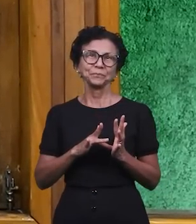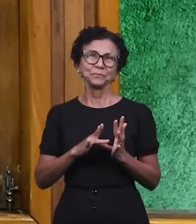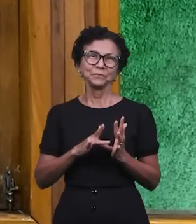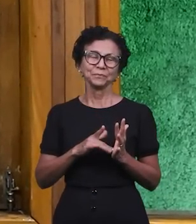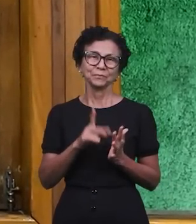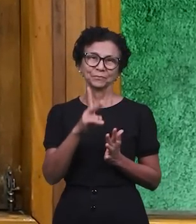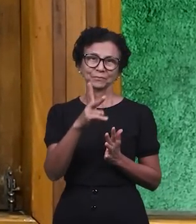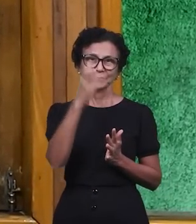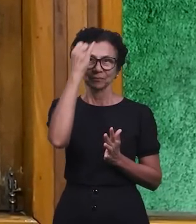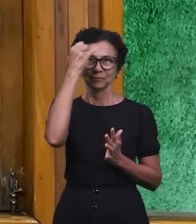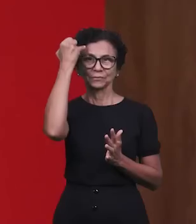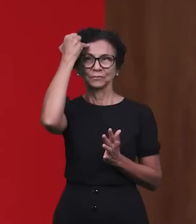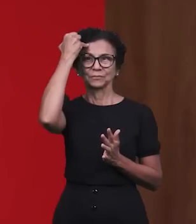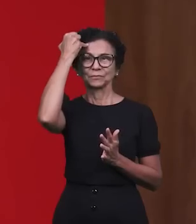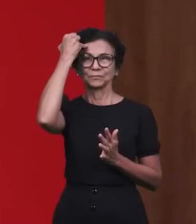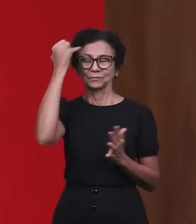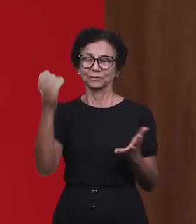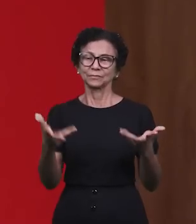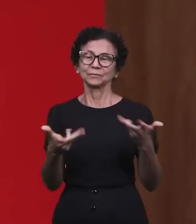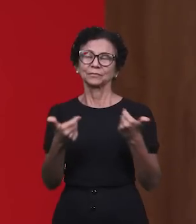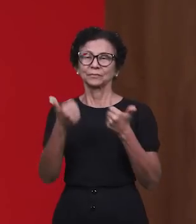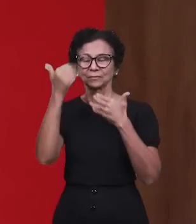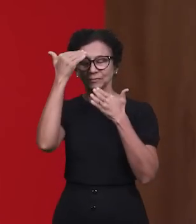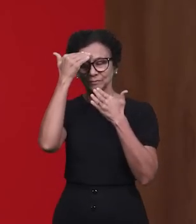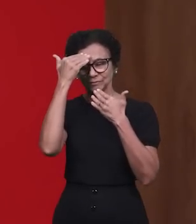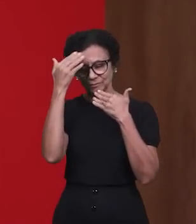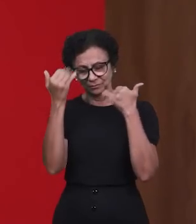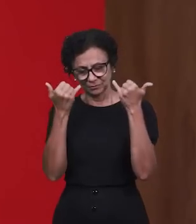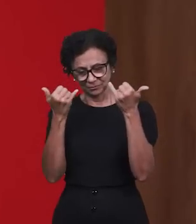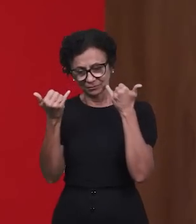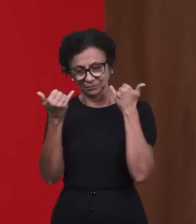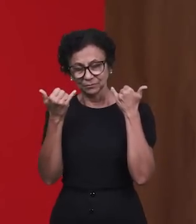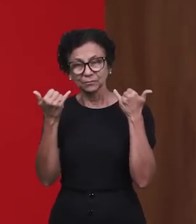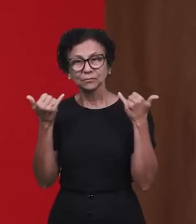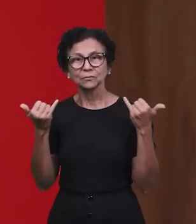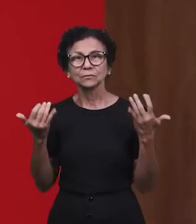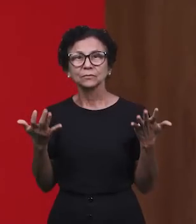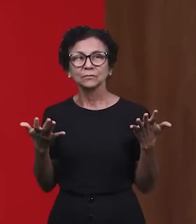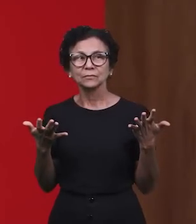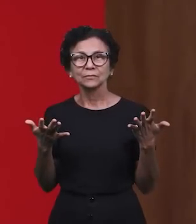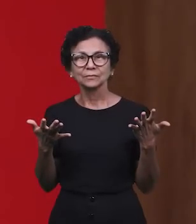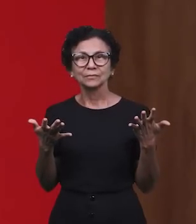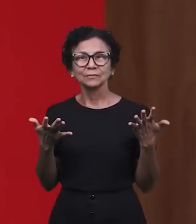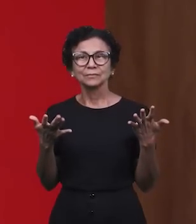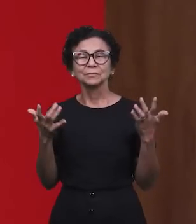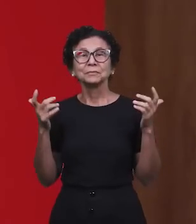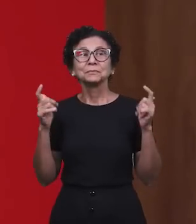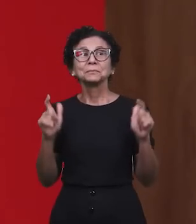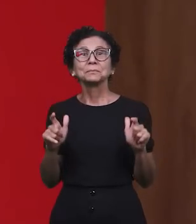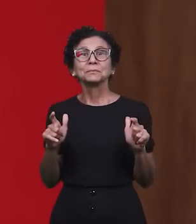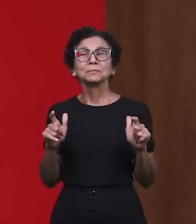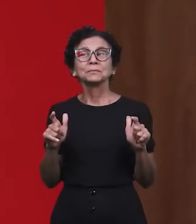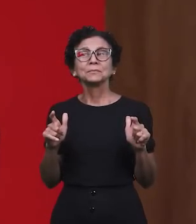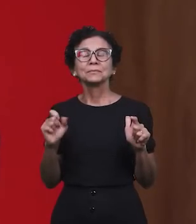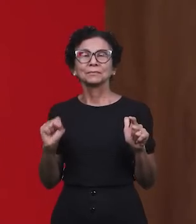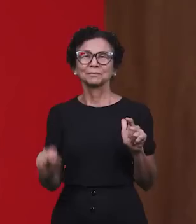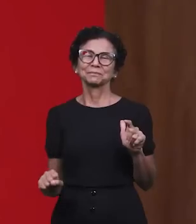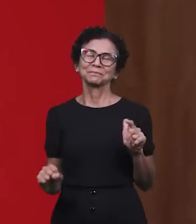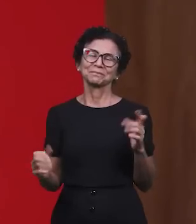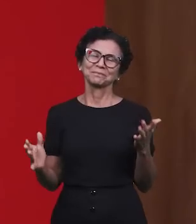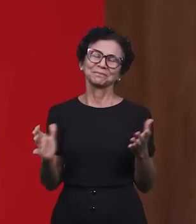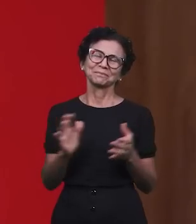Jesus. Agora é com você, Jorge. Maravilha, obrigado aí pelas informações. Saindo do Sudeste, vamos agora falar sobre